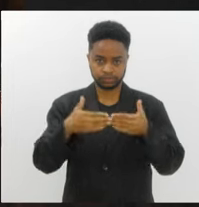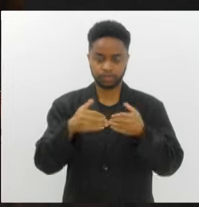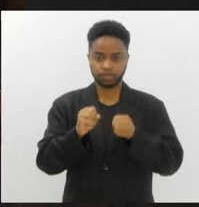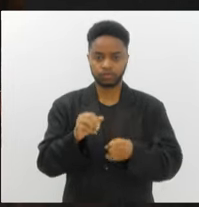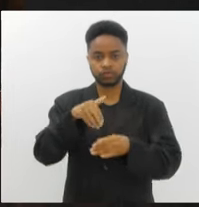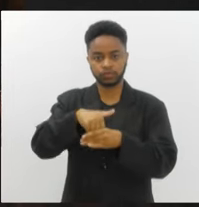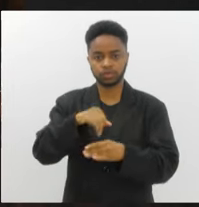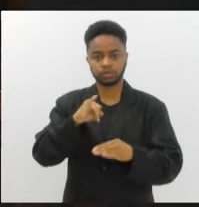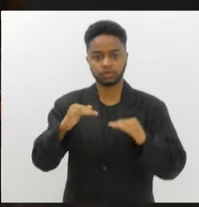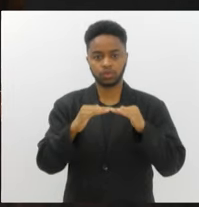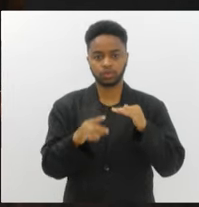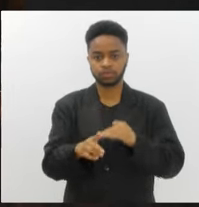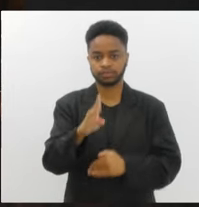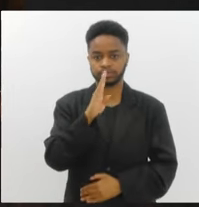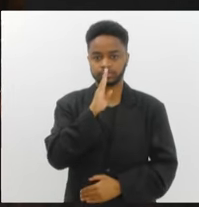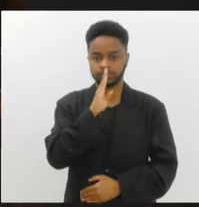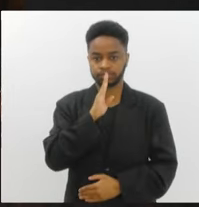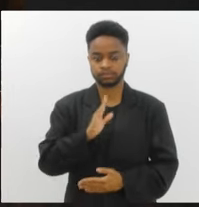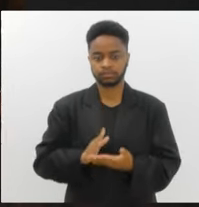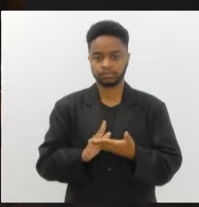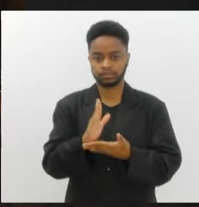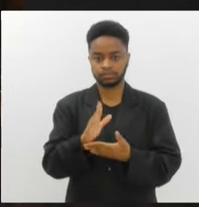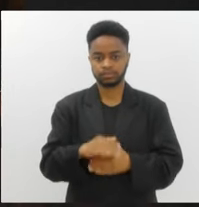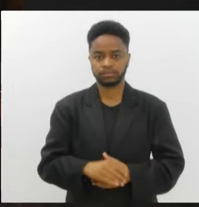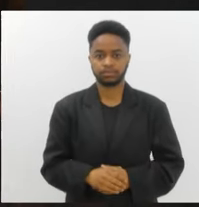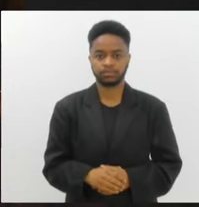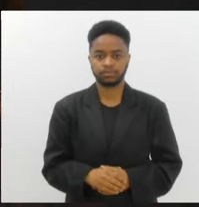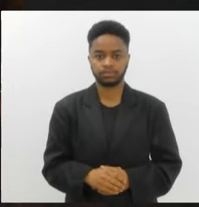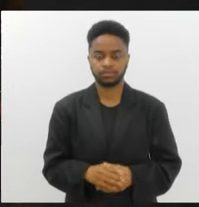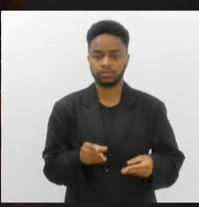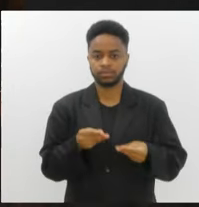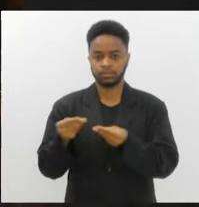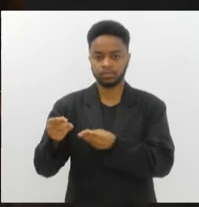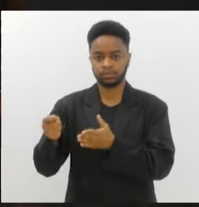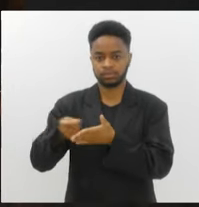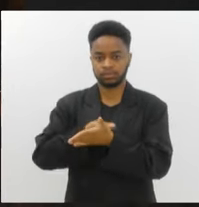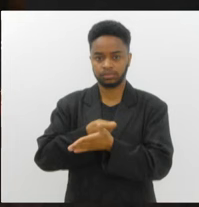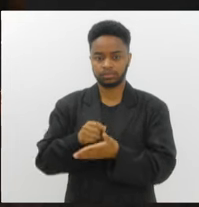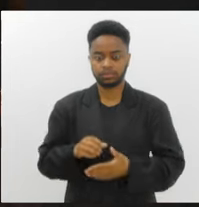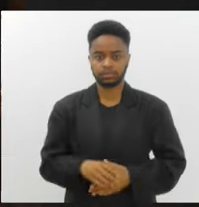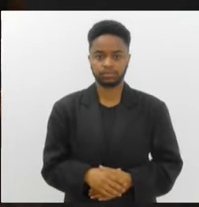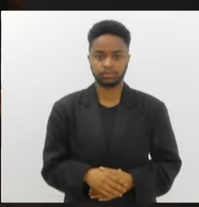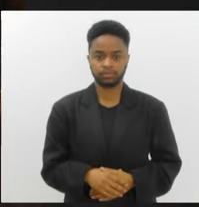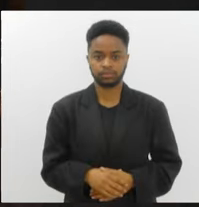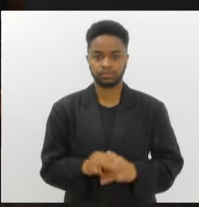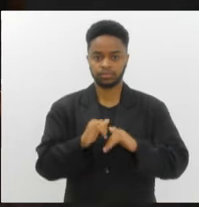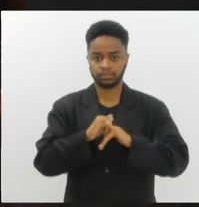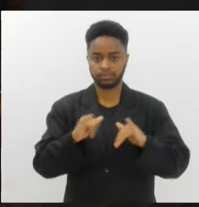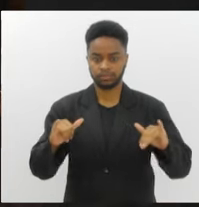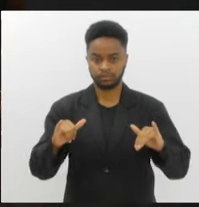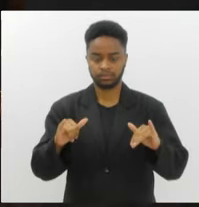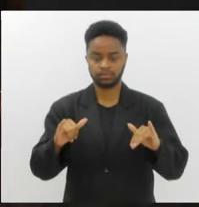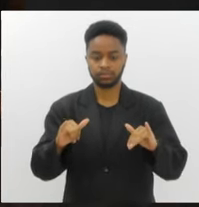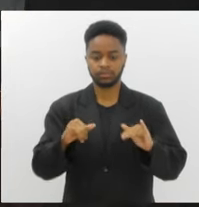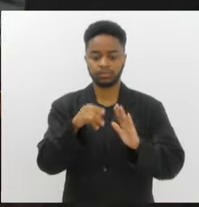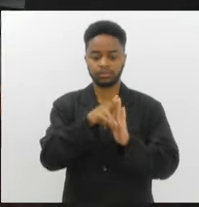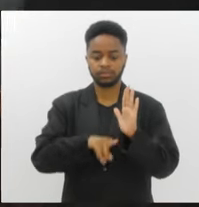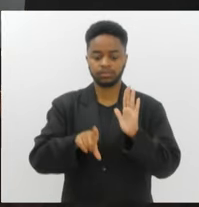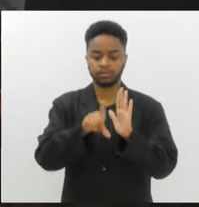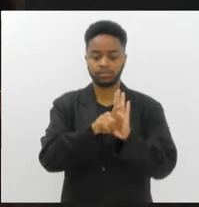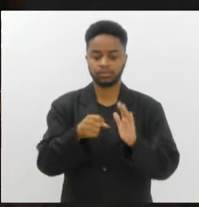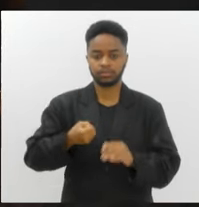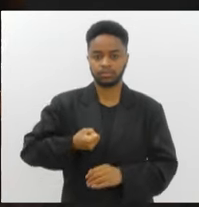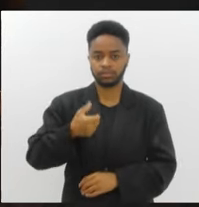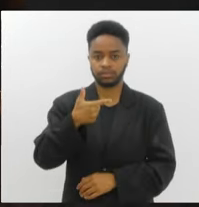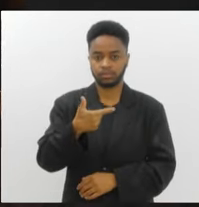votação, senhores que aprovam, permaneçam como estão. Aprovado, vai autógrafo. Anuncio. Projeto de Lei